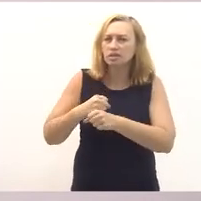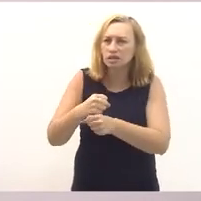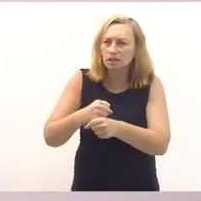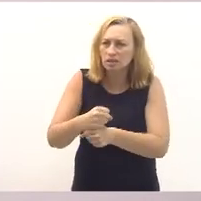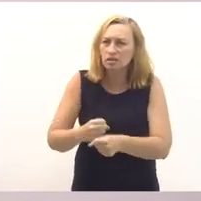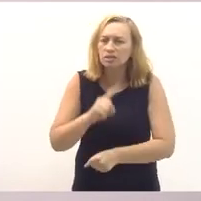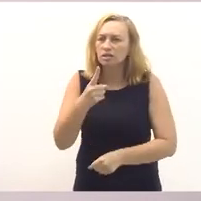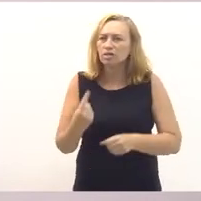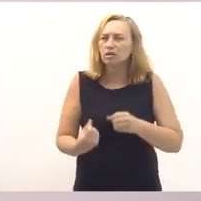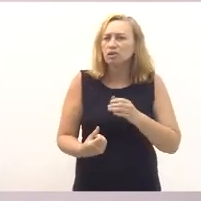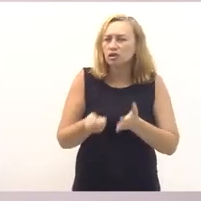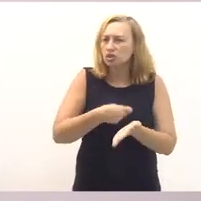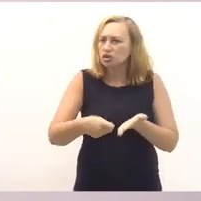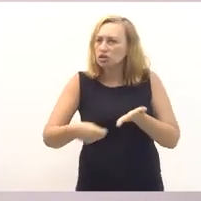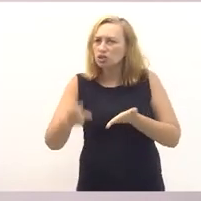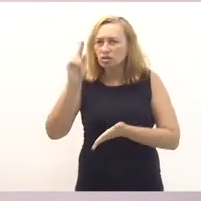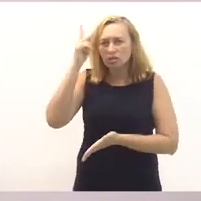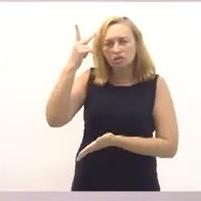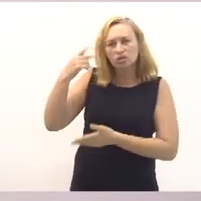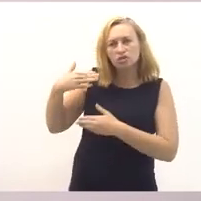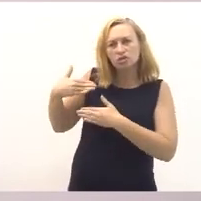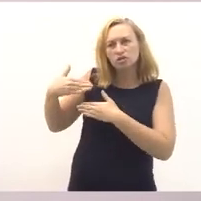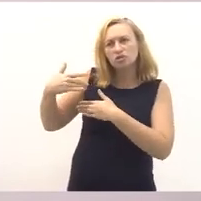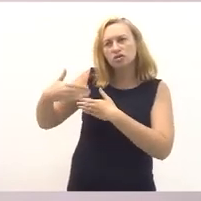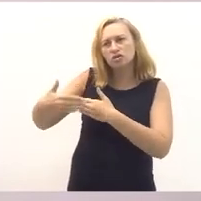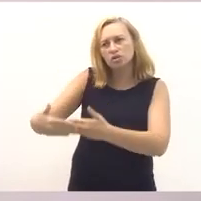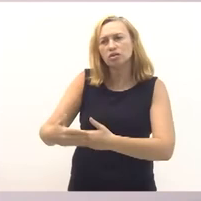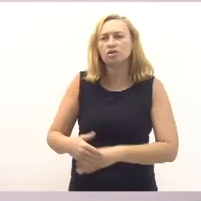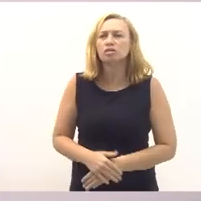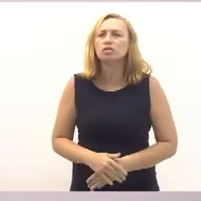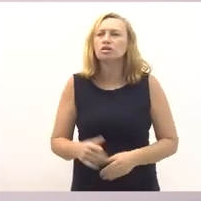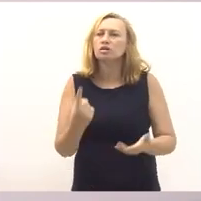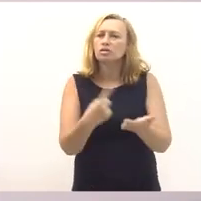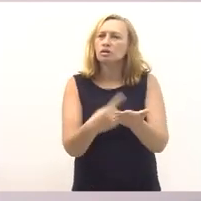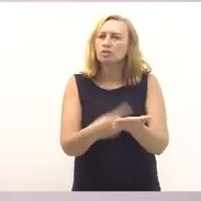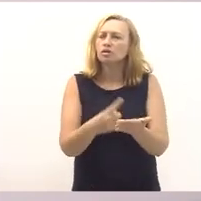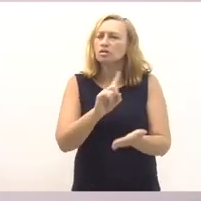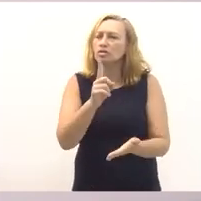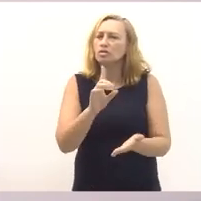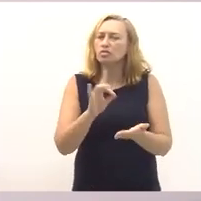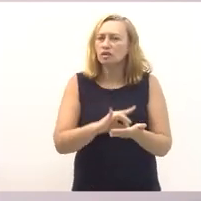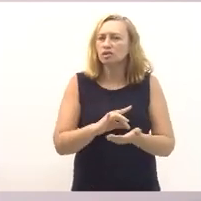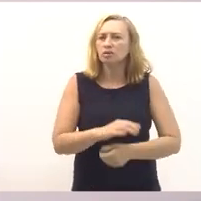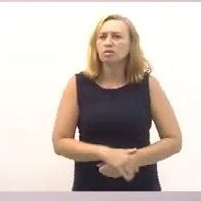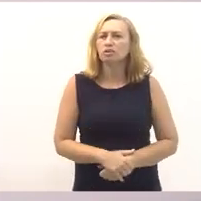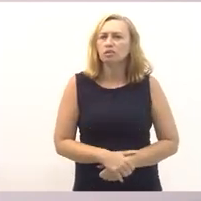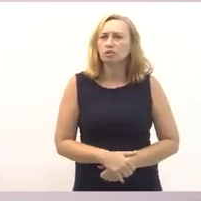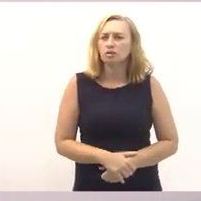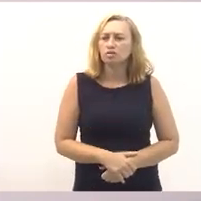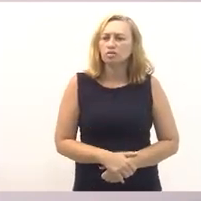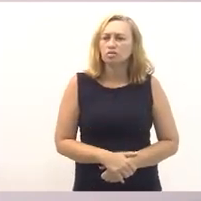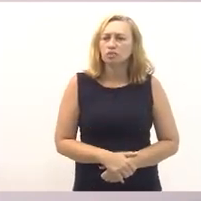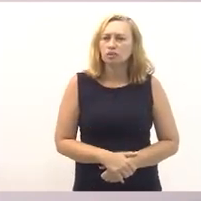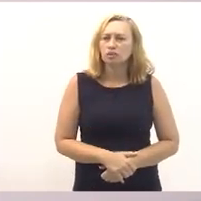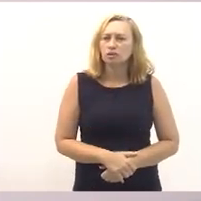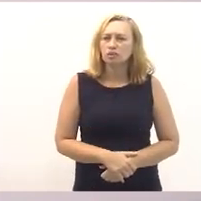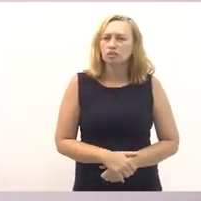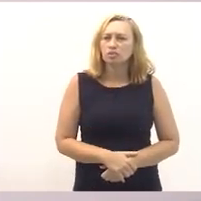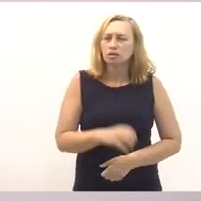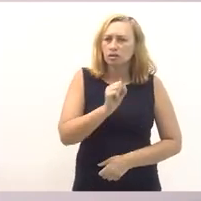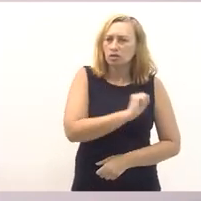não escrito nas histórias passadas de pai para filho é que houve um acordo não oficial foram consultados